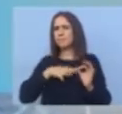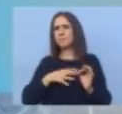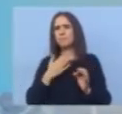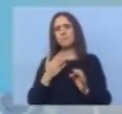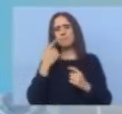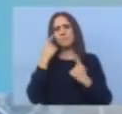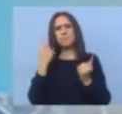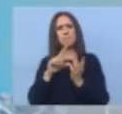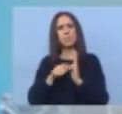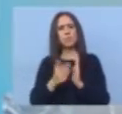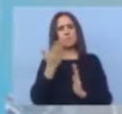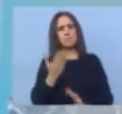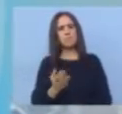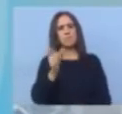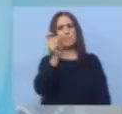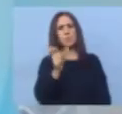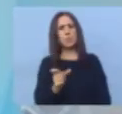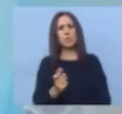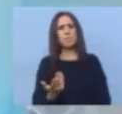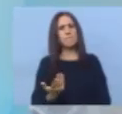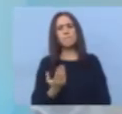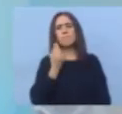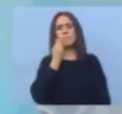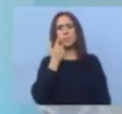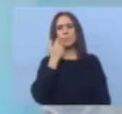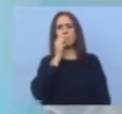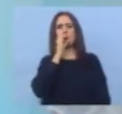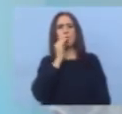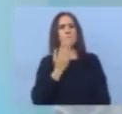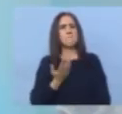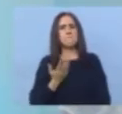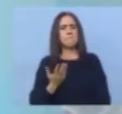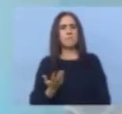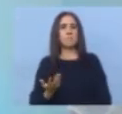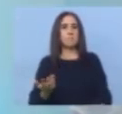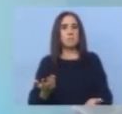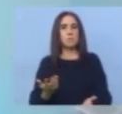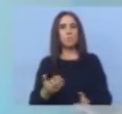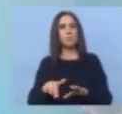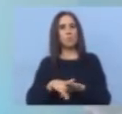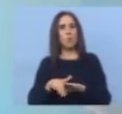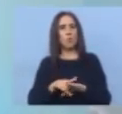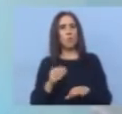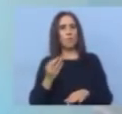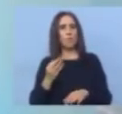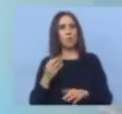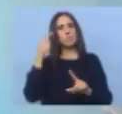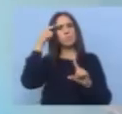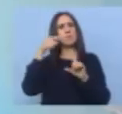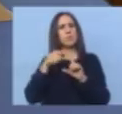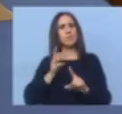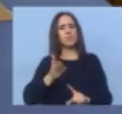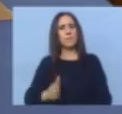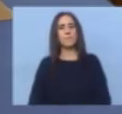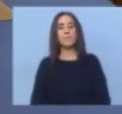apresentasse este projeto a partir do seu caso pessoal. De que forma é que tomou conhecimento e participou também numa missão? Então,